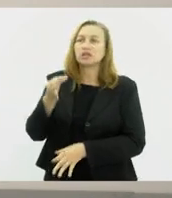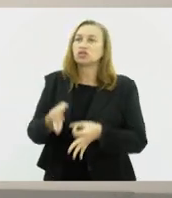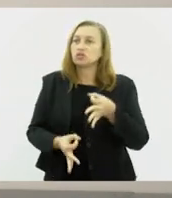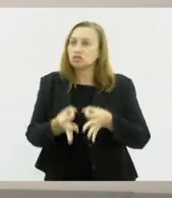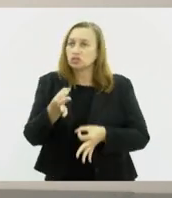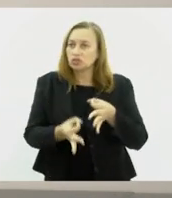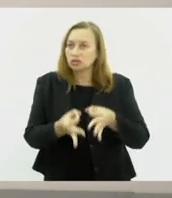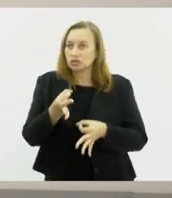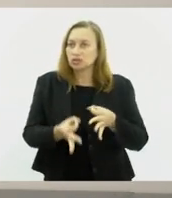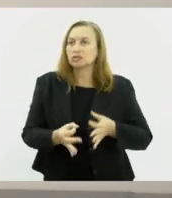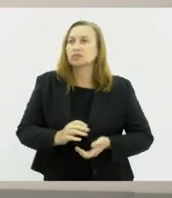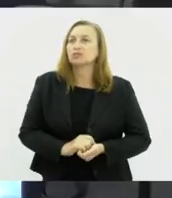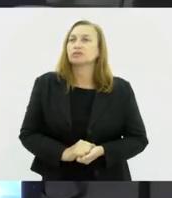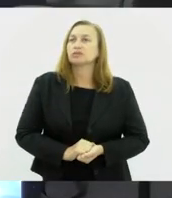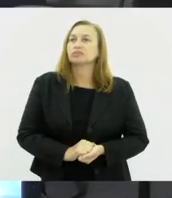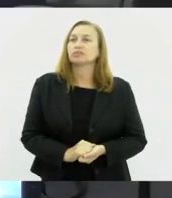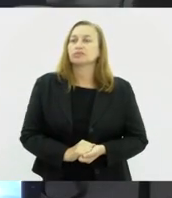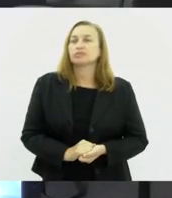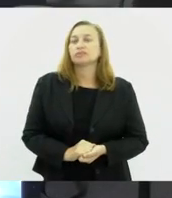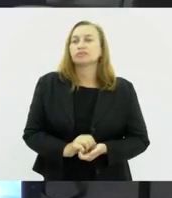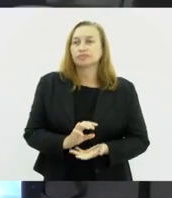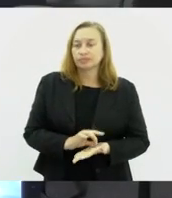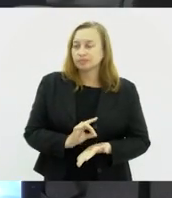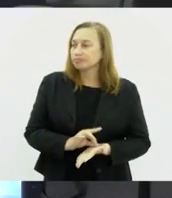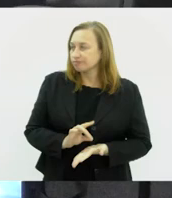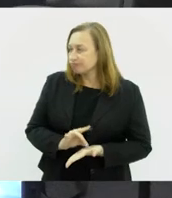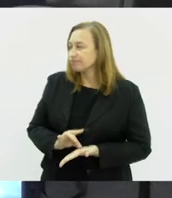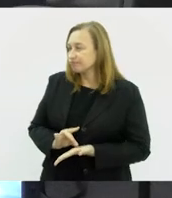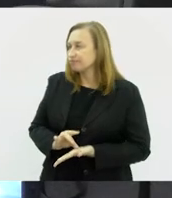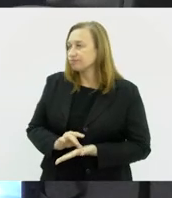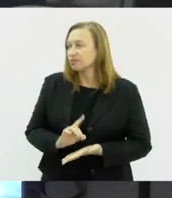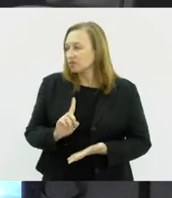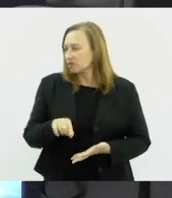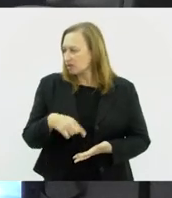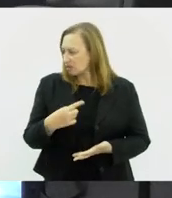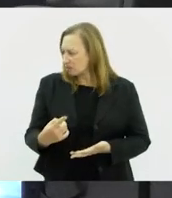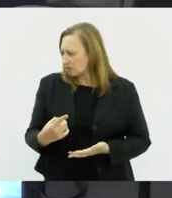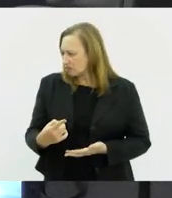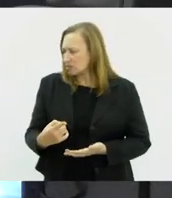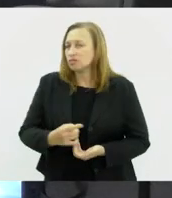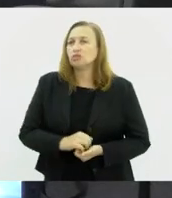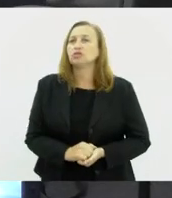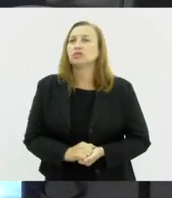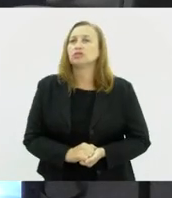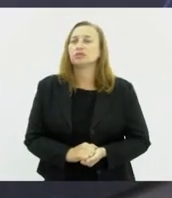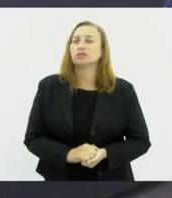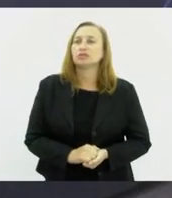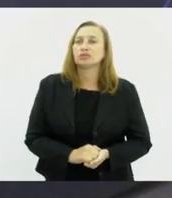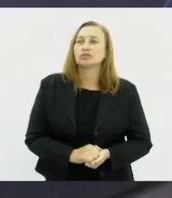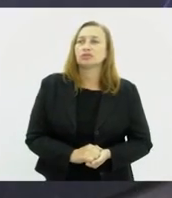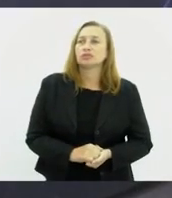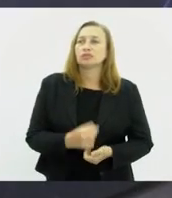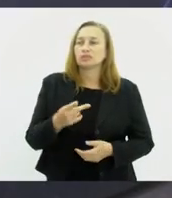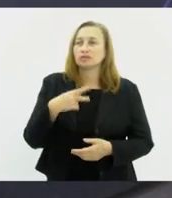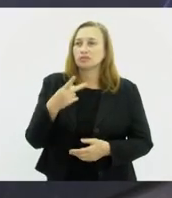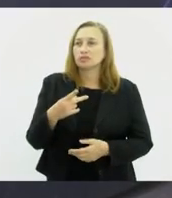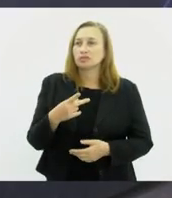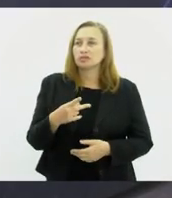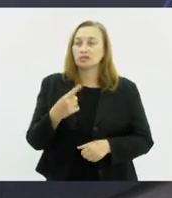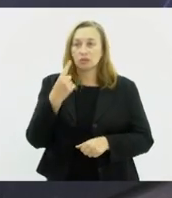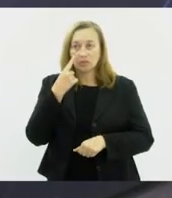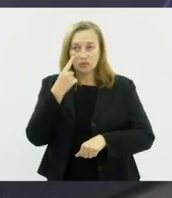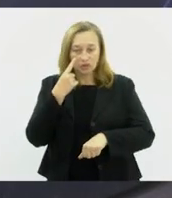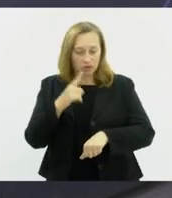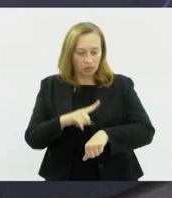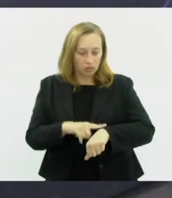da justiç É verdade nós amos depois de todas essas interrupções vamos começar a contar do zero